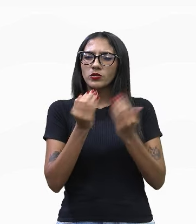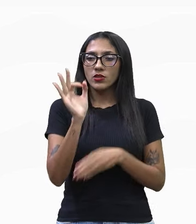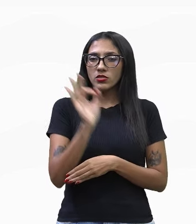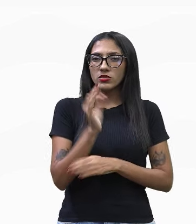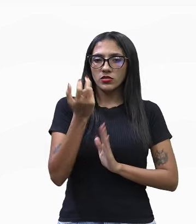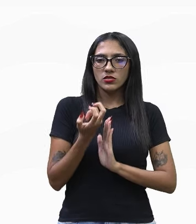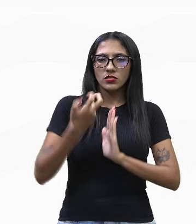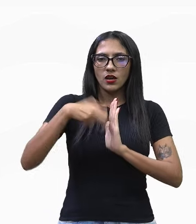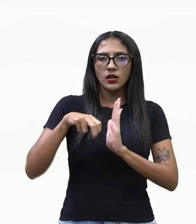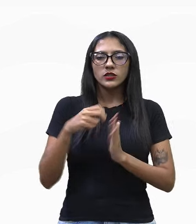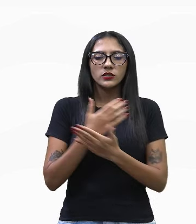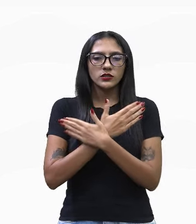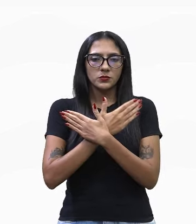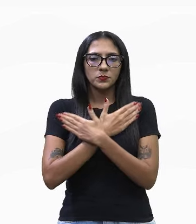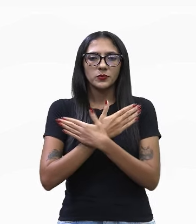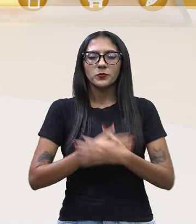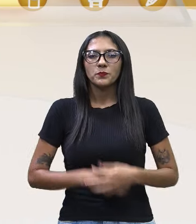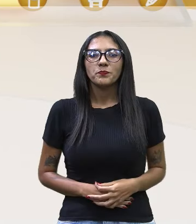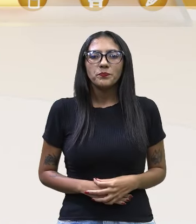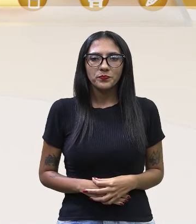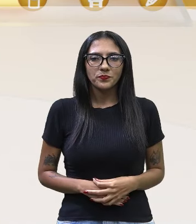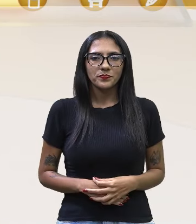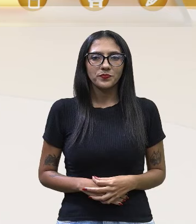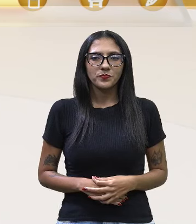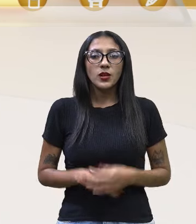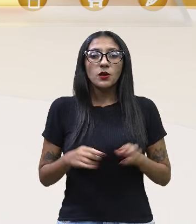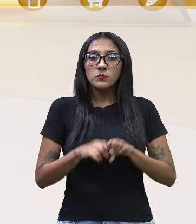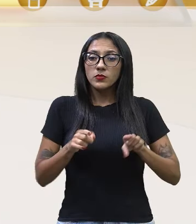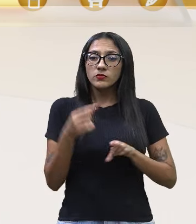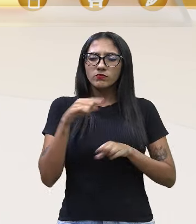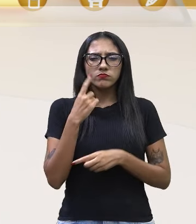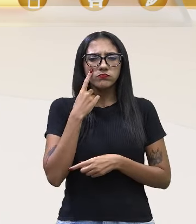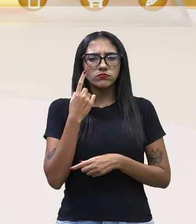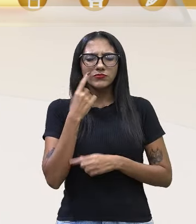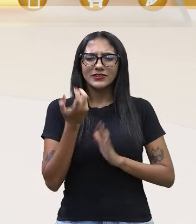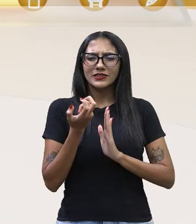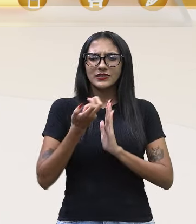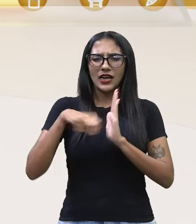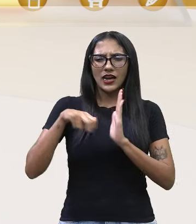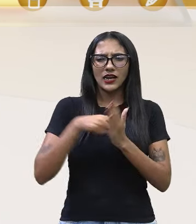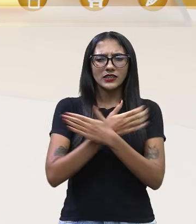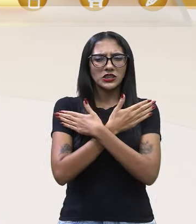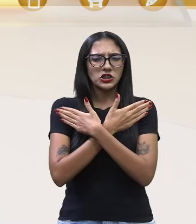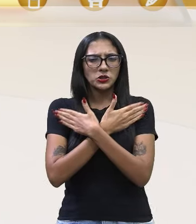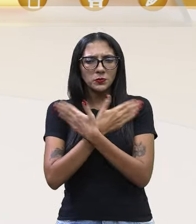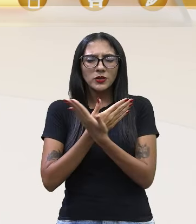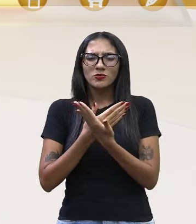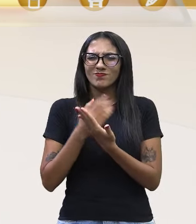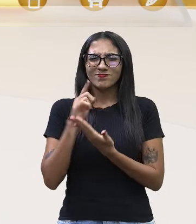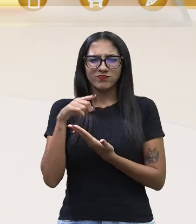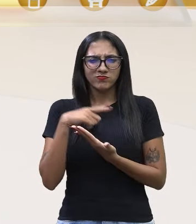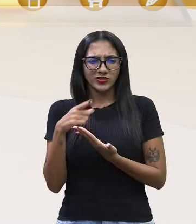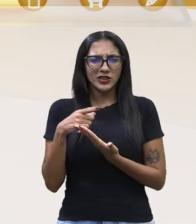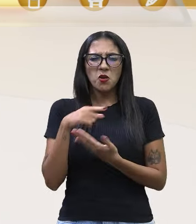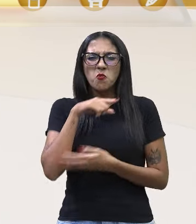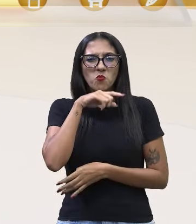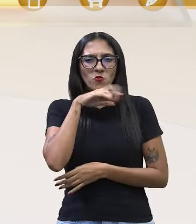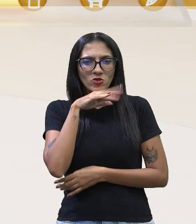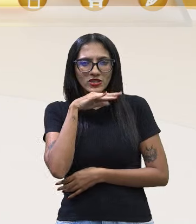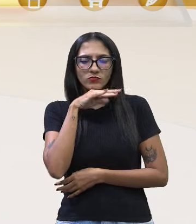fique ligado ao seguinte quando você ouvir aí taxa de desemprego na Amazônia não leve logo ali pro lado ruim da coisa